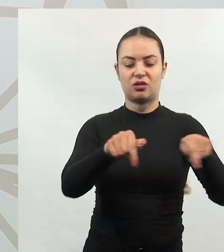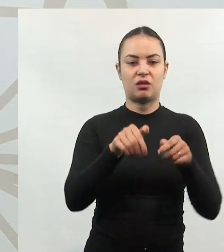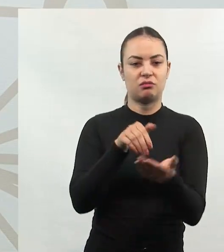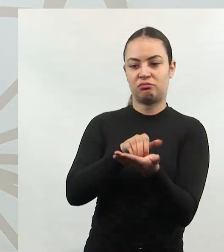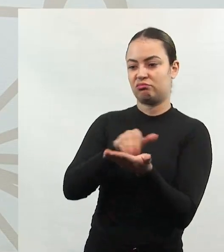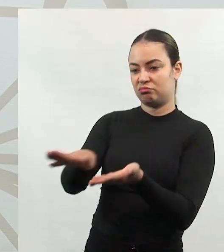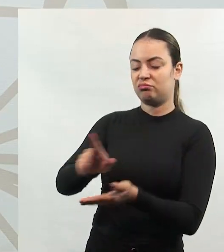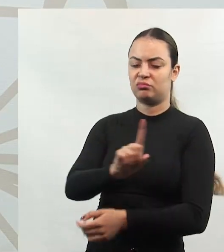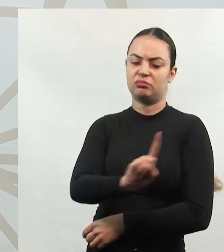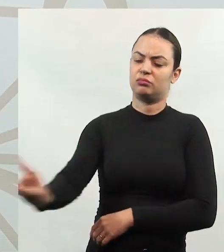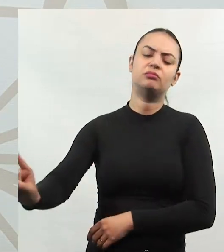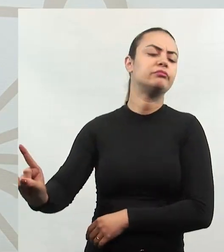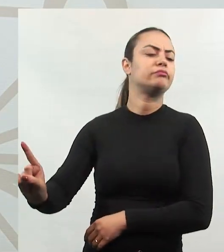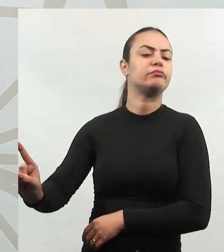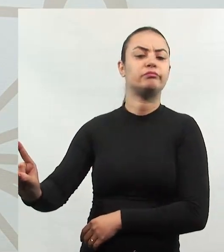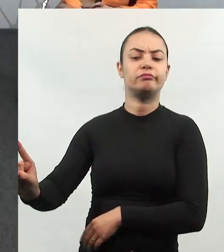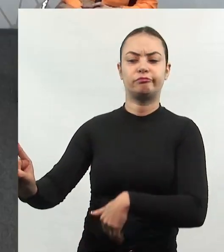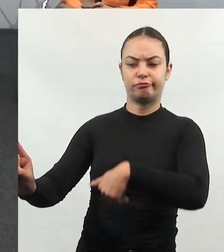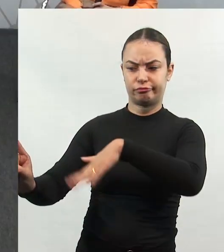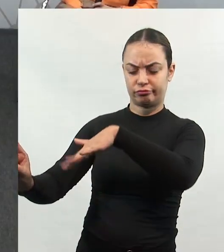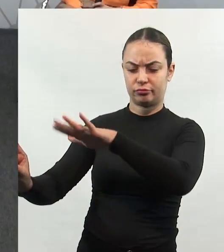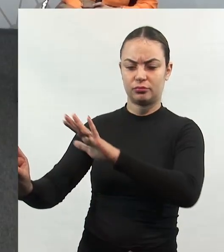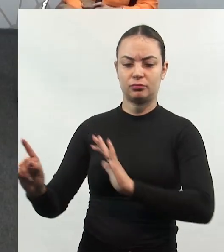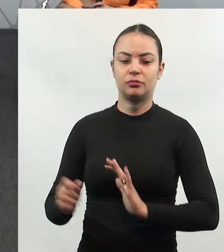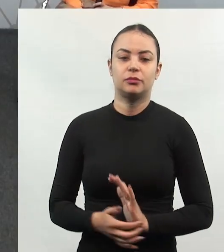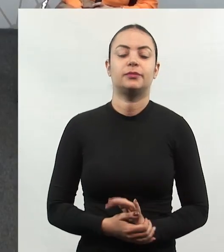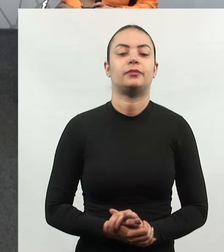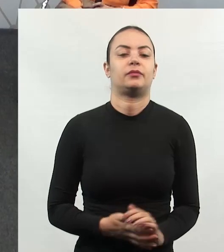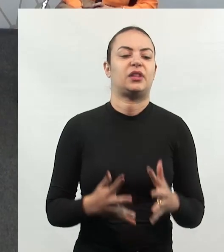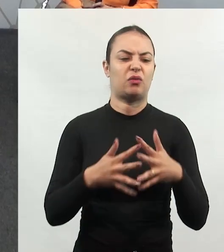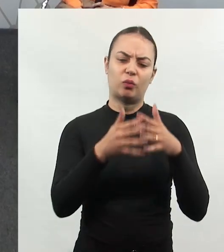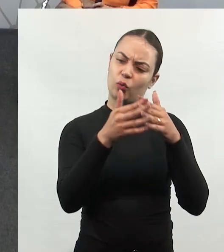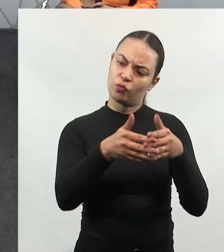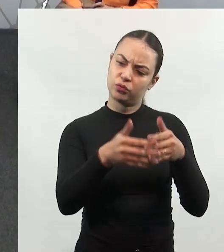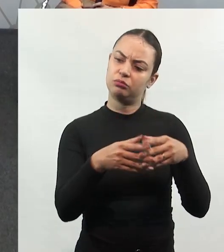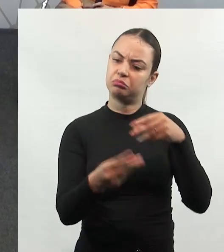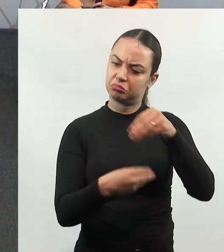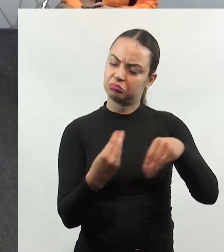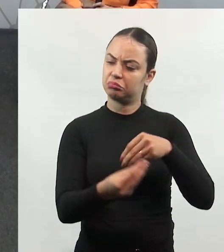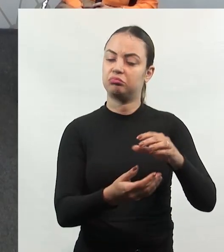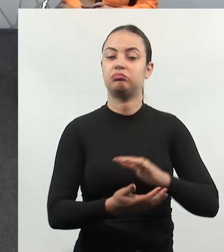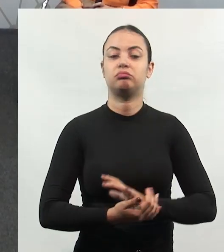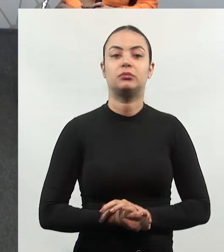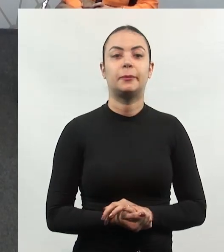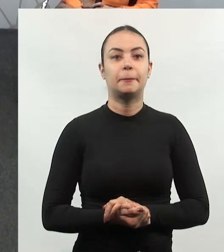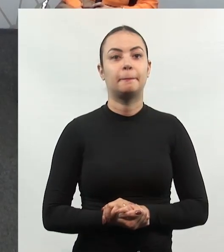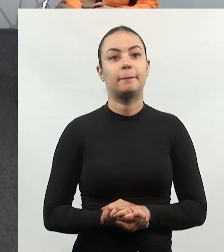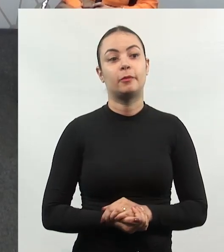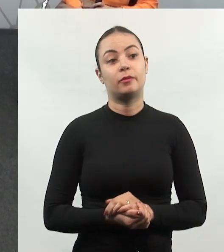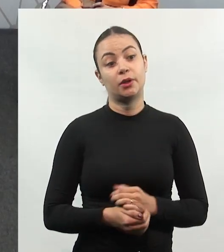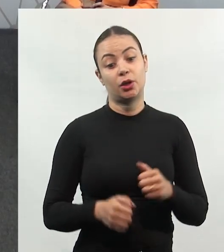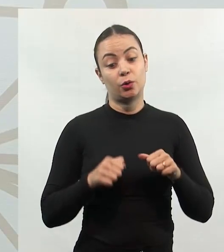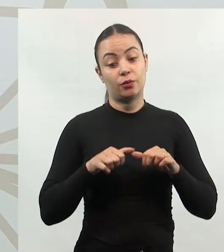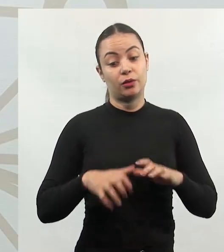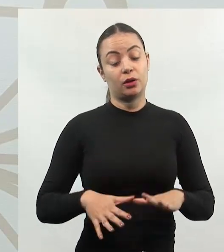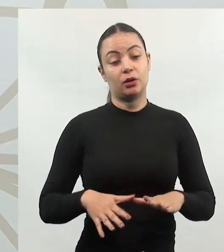criança, e o professor, ao invés de acolher aquela criança, ele ajudava a